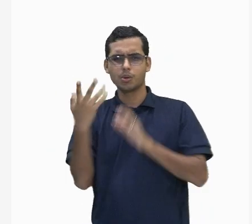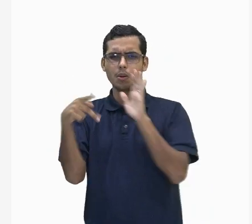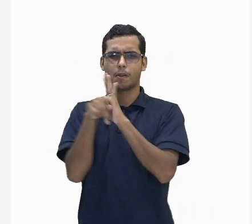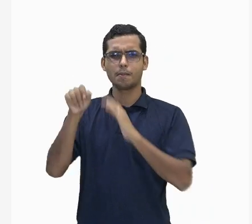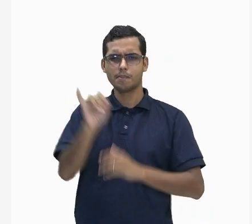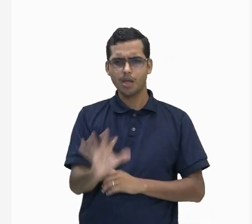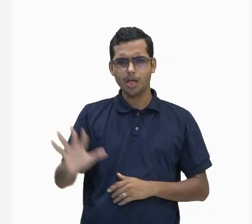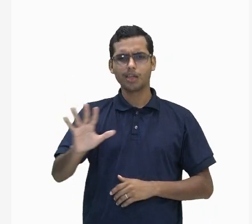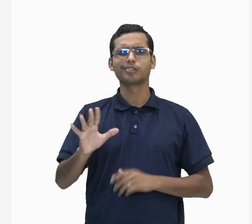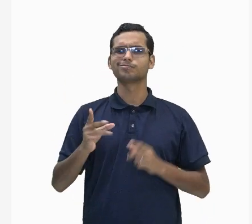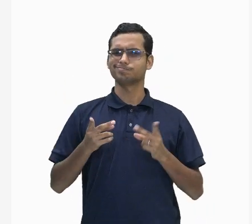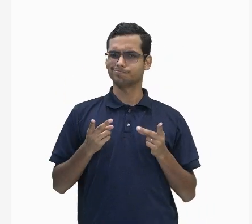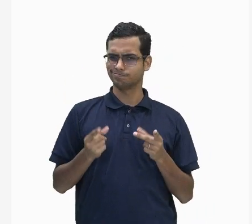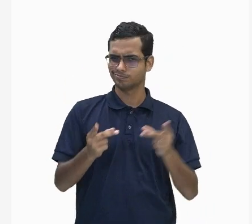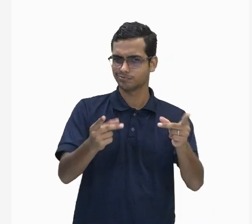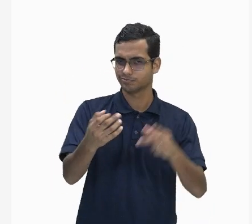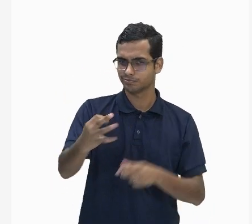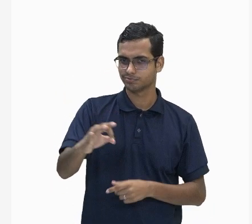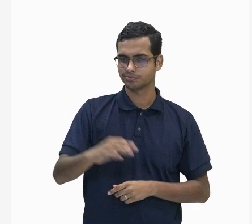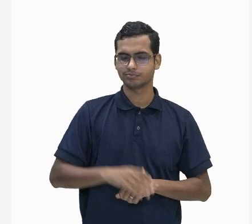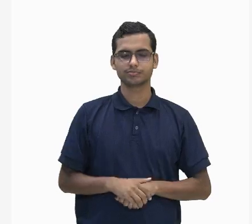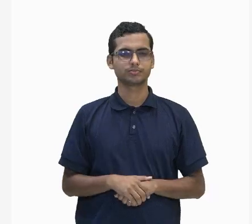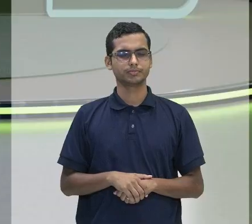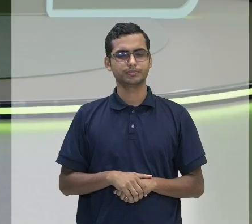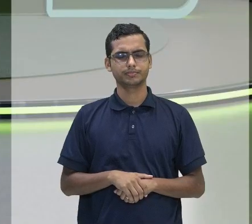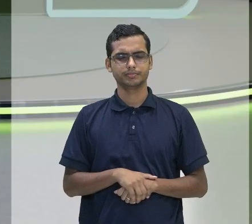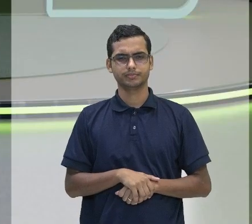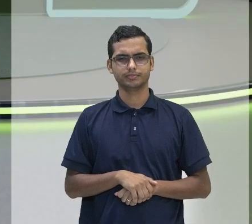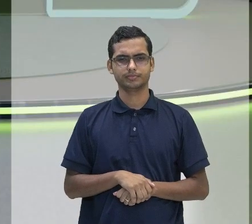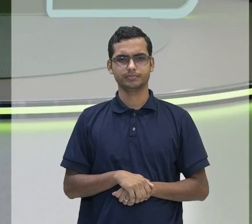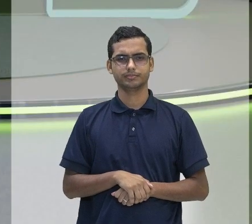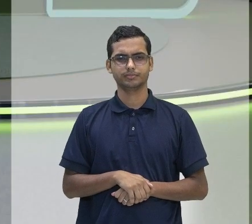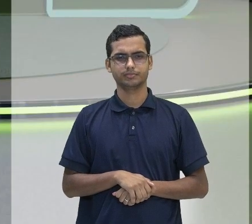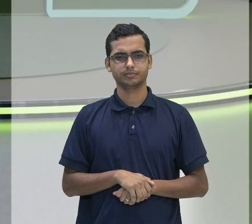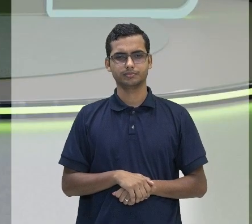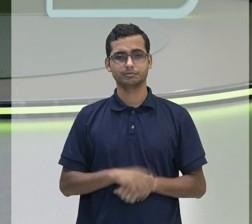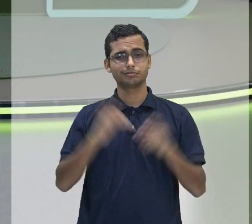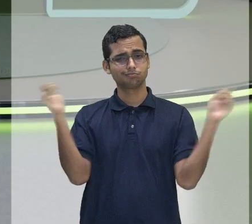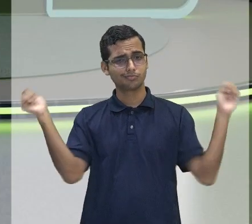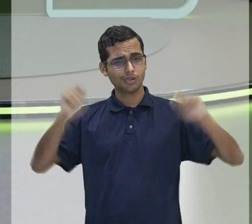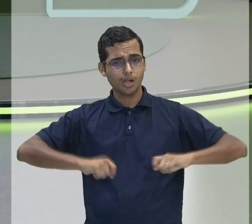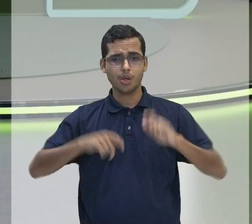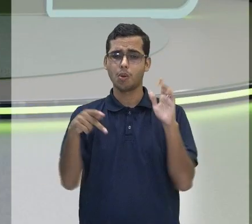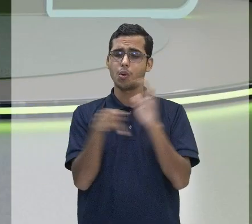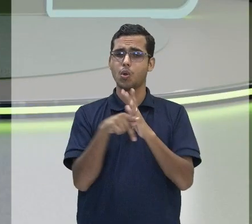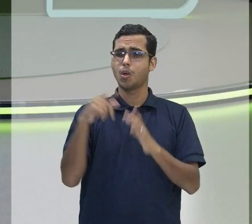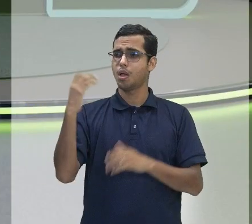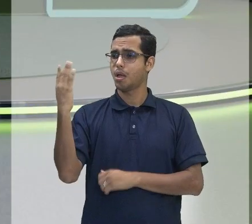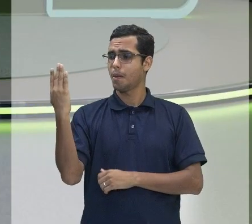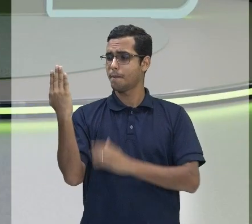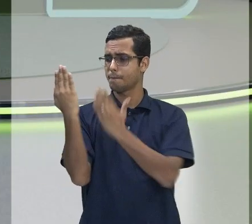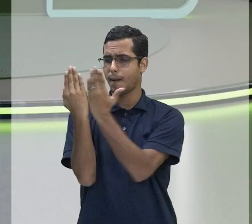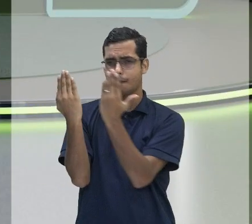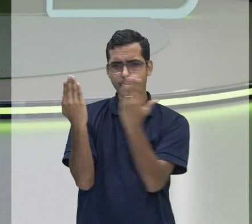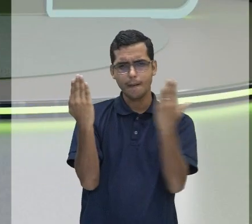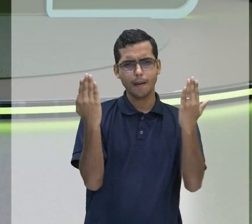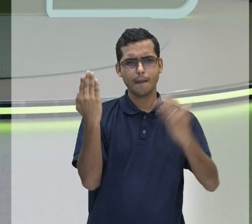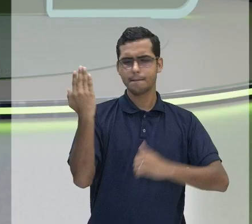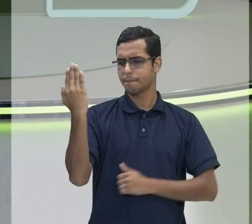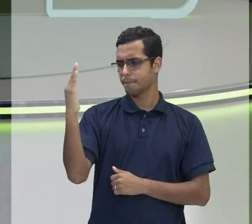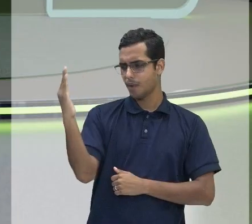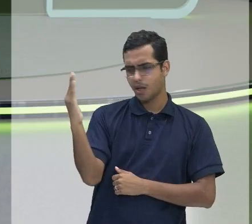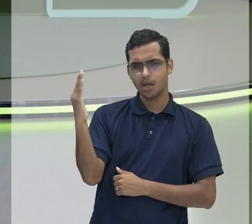infinitas imagens. Ok? Mas eu também posso associar os espelhos com uma associação